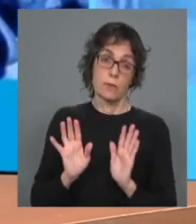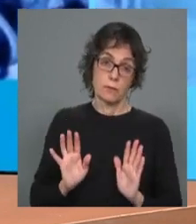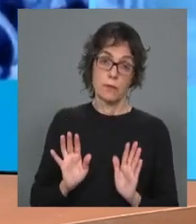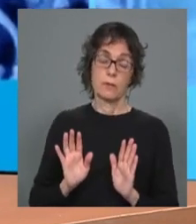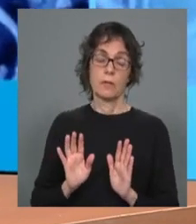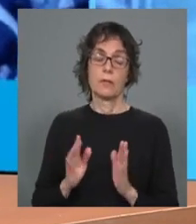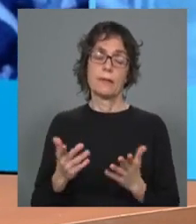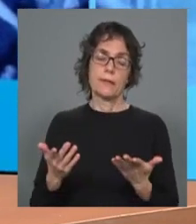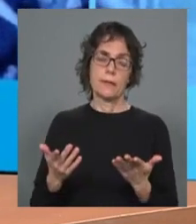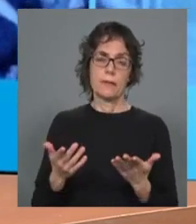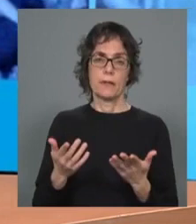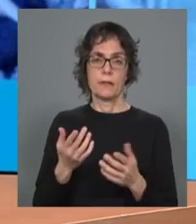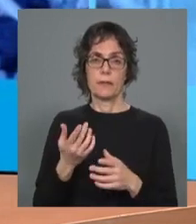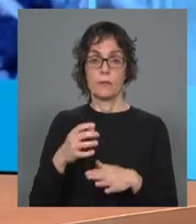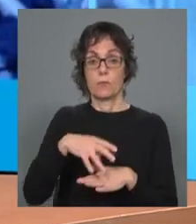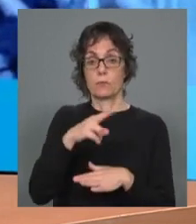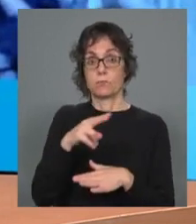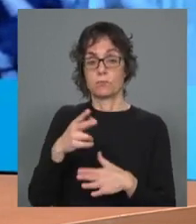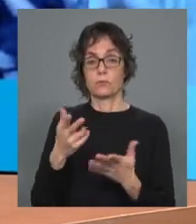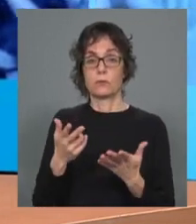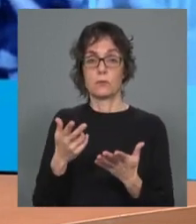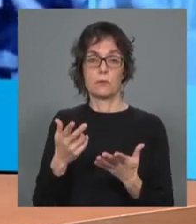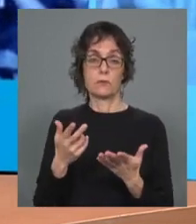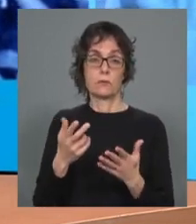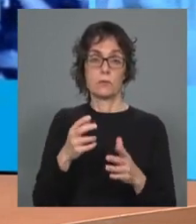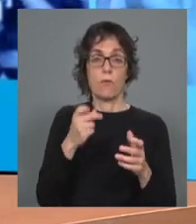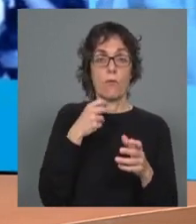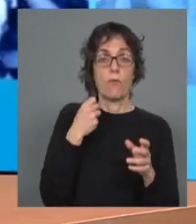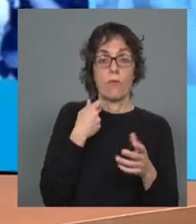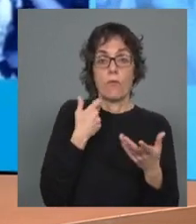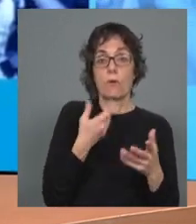que acontece para um grande museu nacional acontece também para um museu